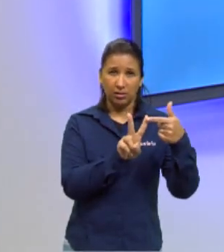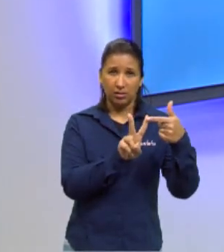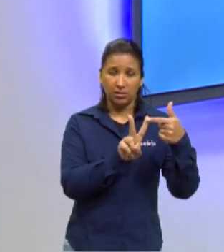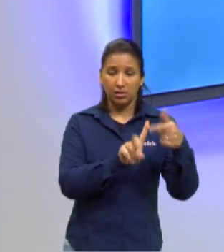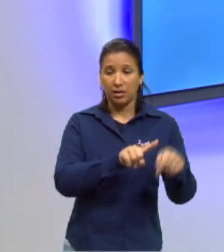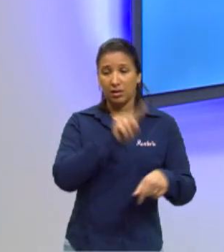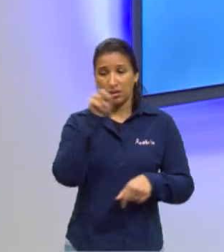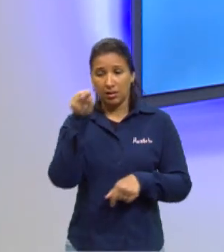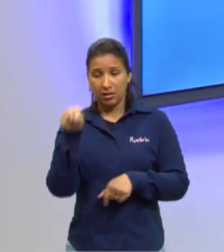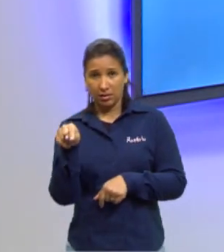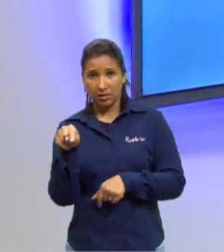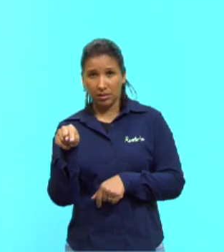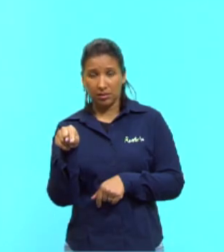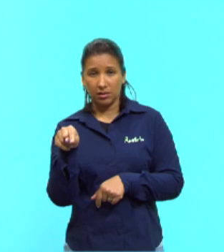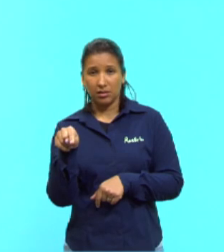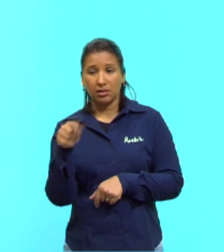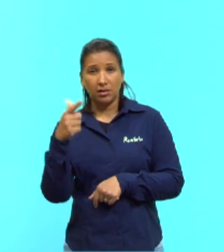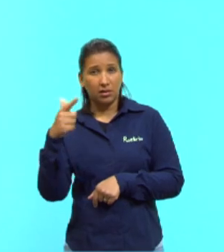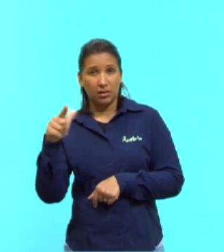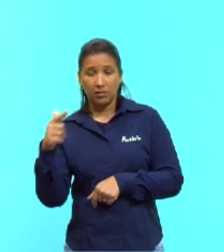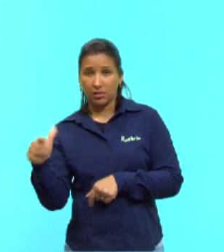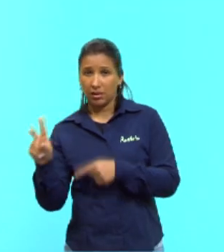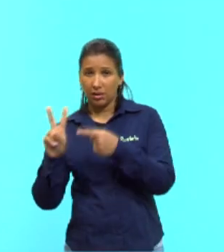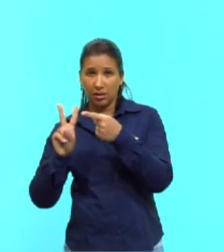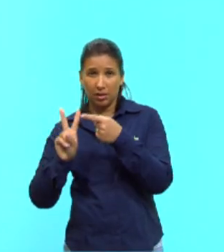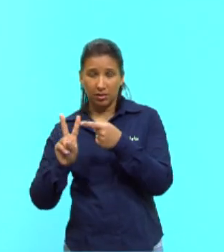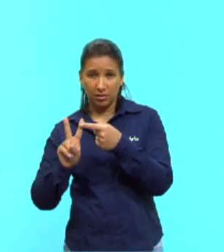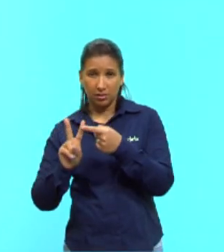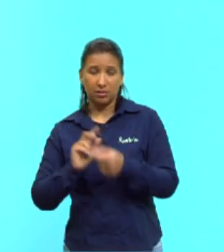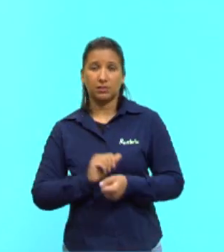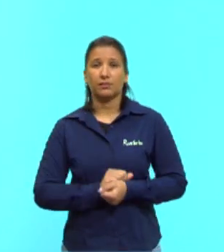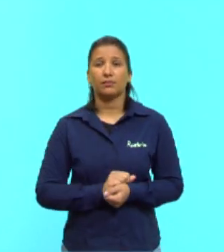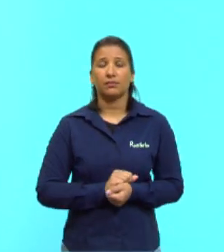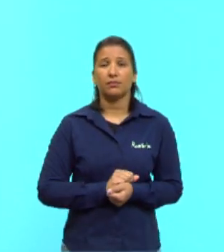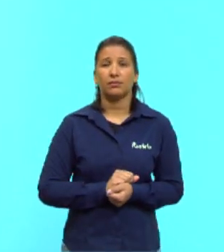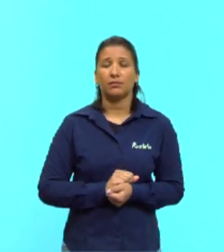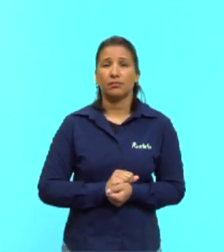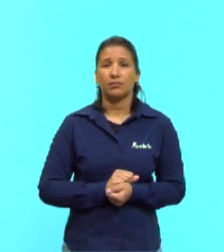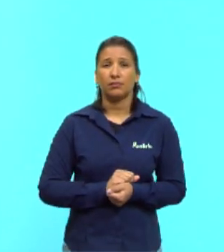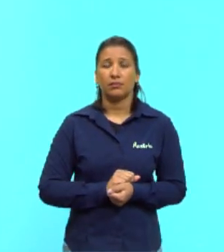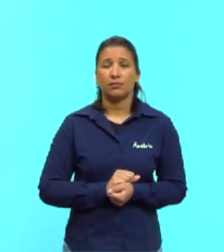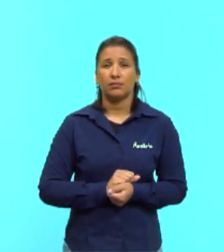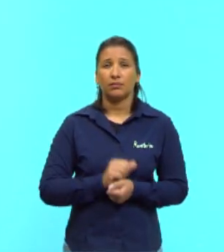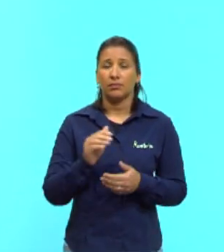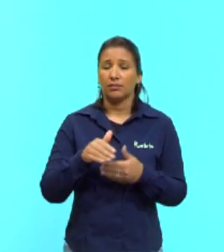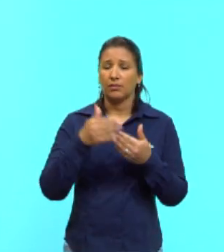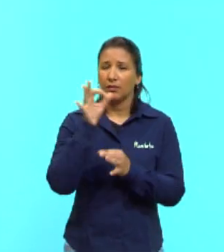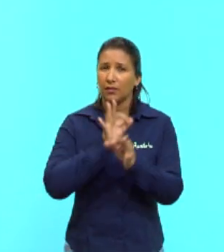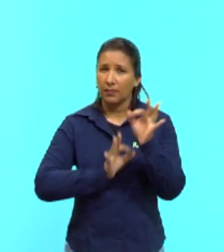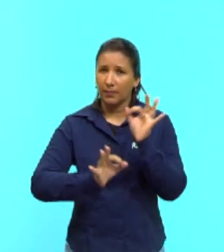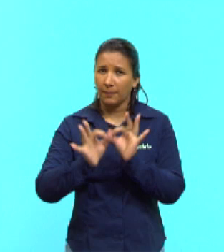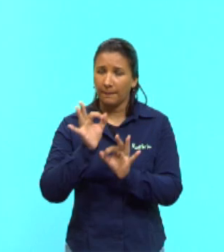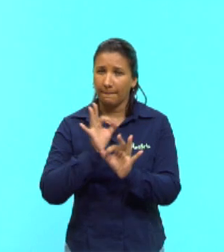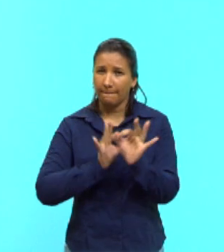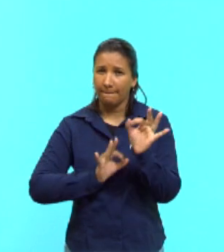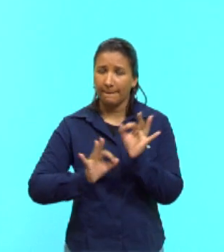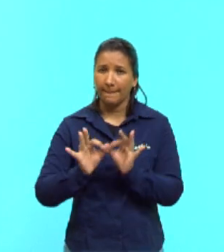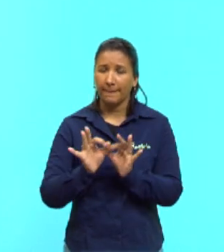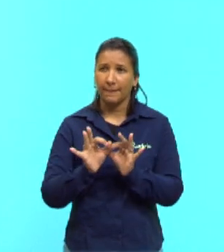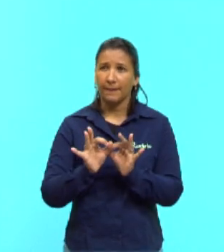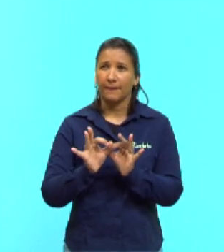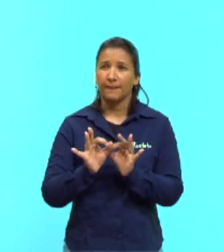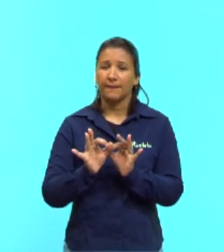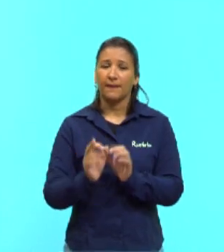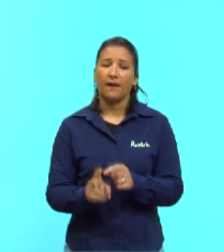membro o termo que não está com a raiz, certo? Então, organiza de maneira que